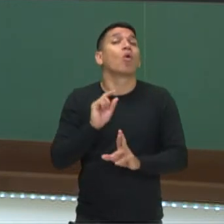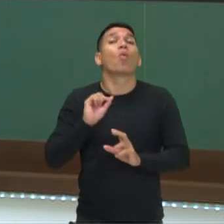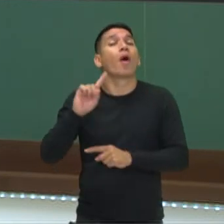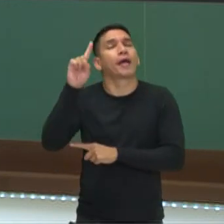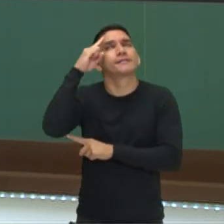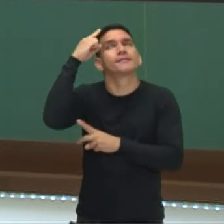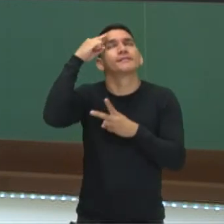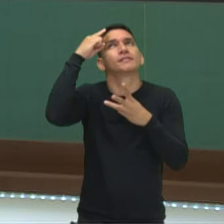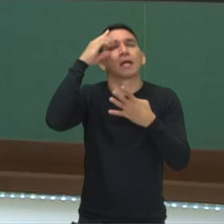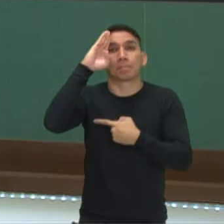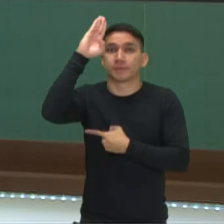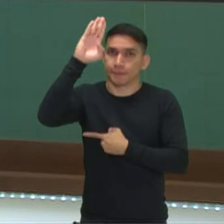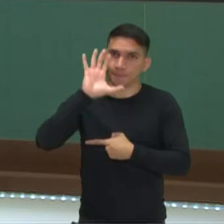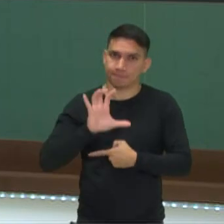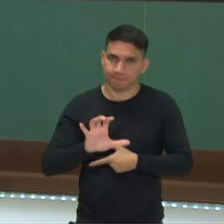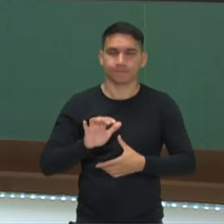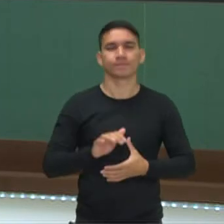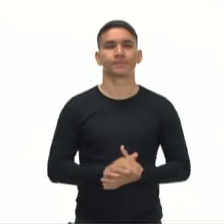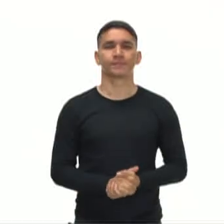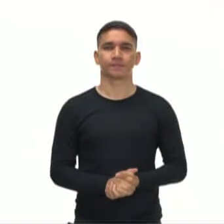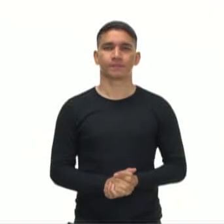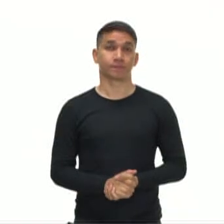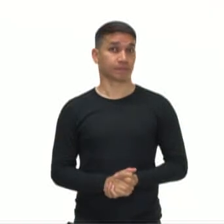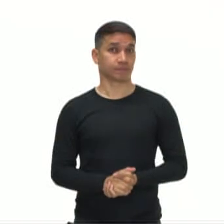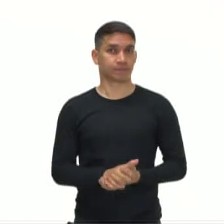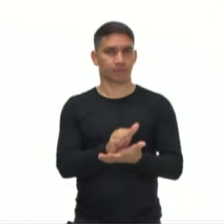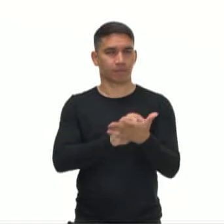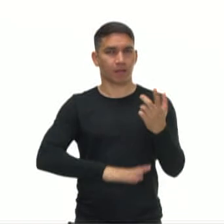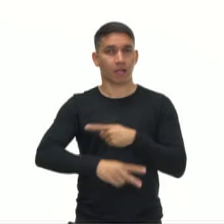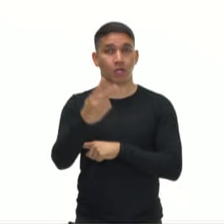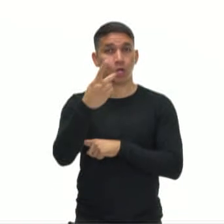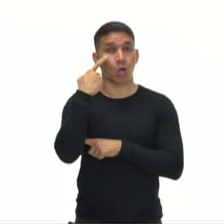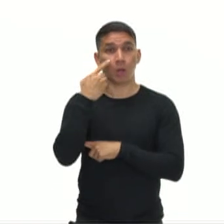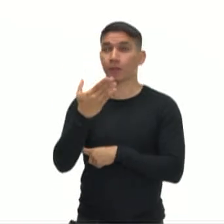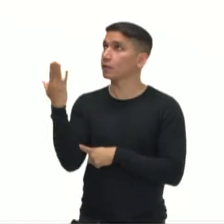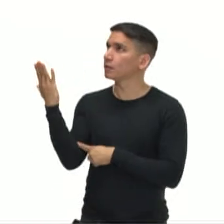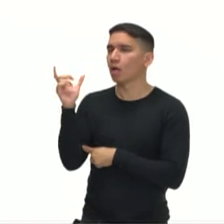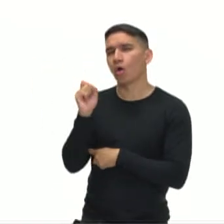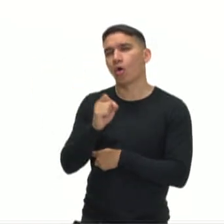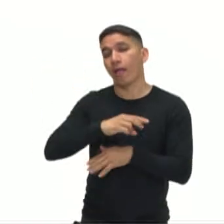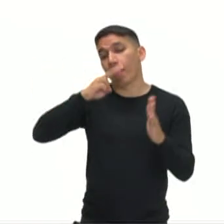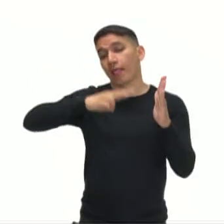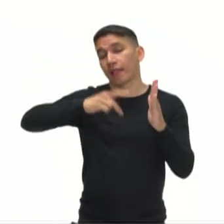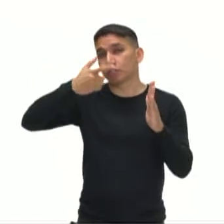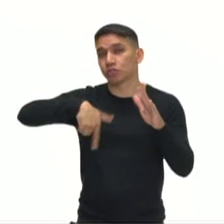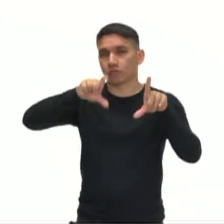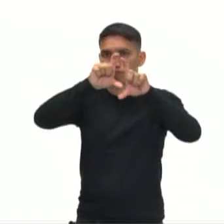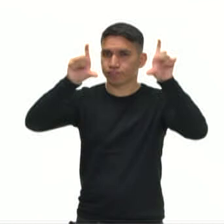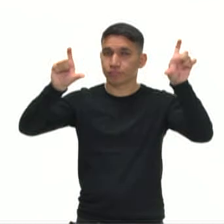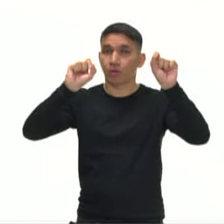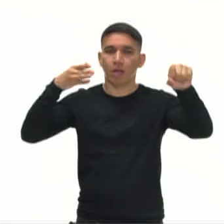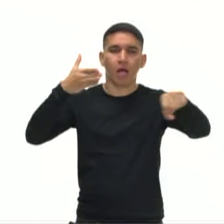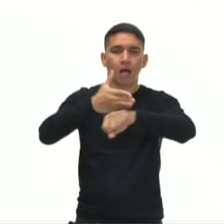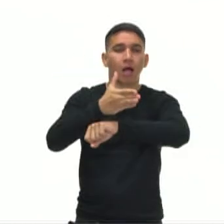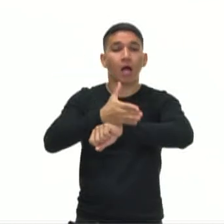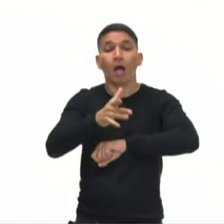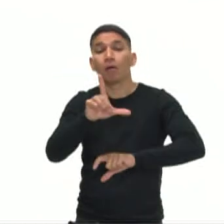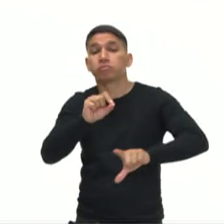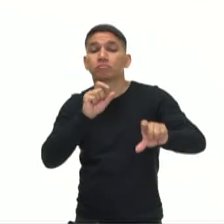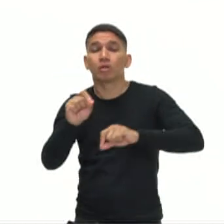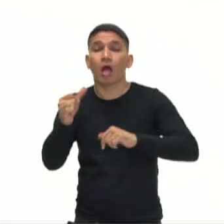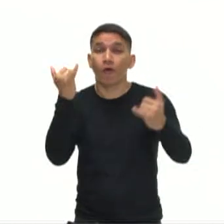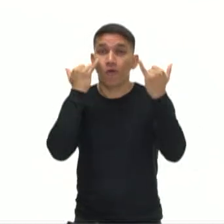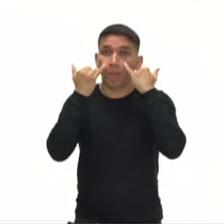ideia principal. A segunda atividade, releia o subtítulo, acesso à informação é